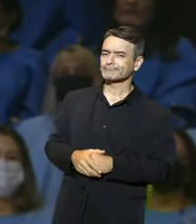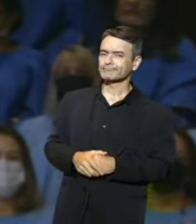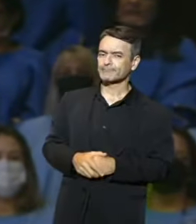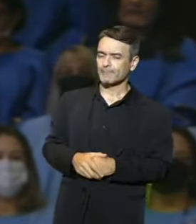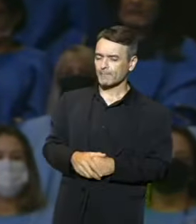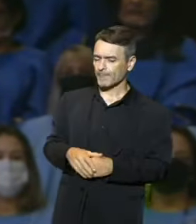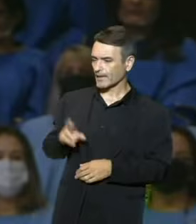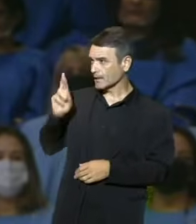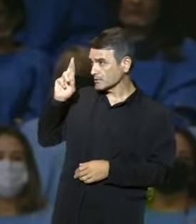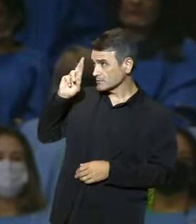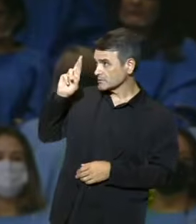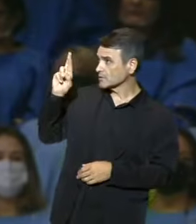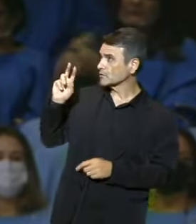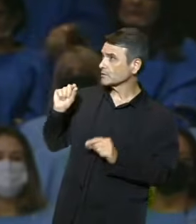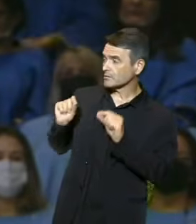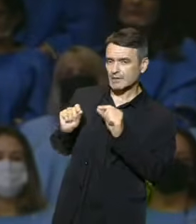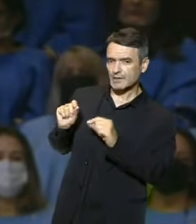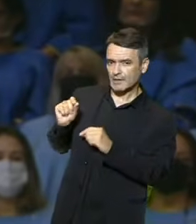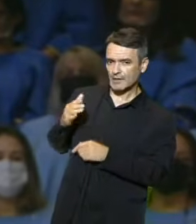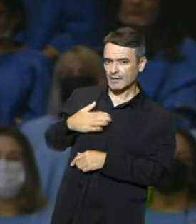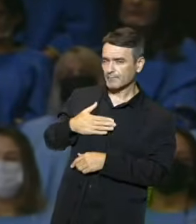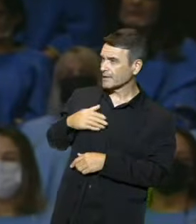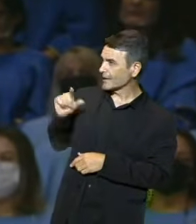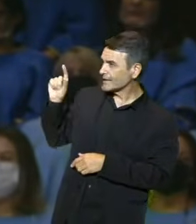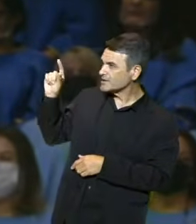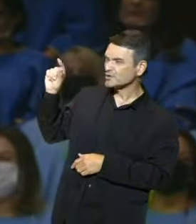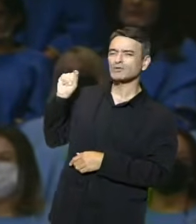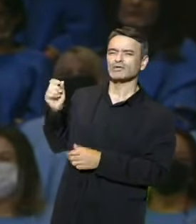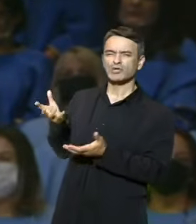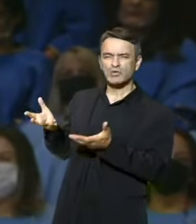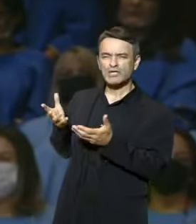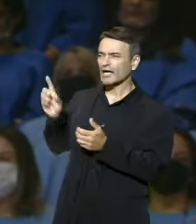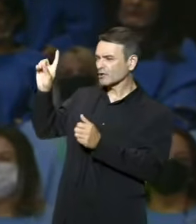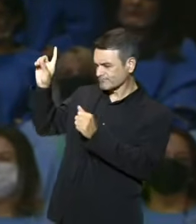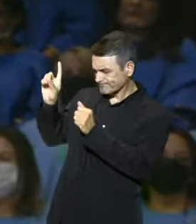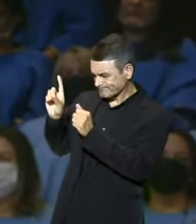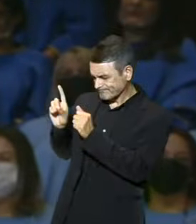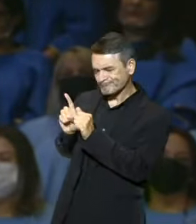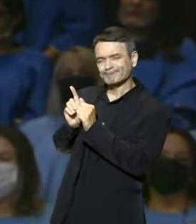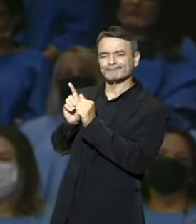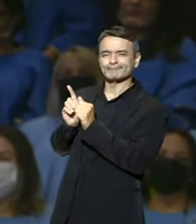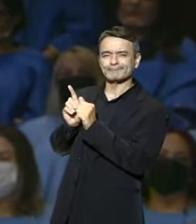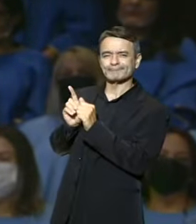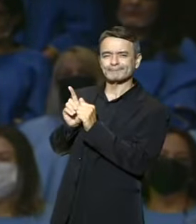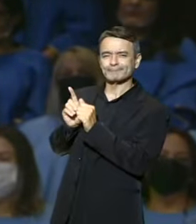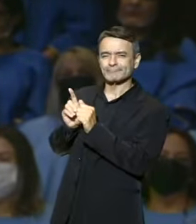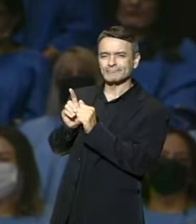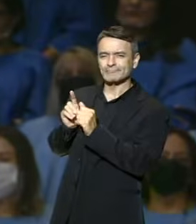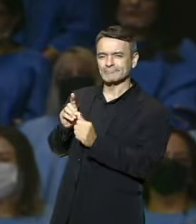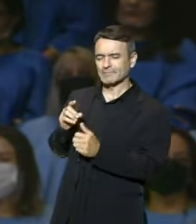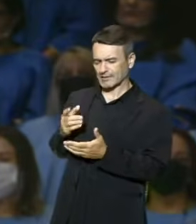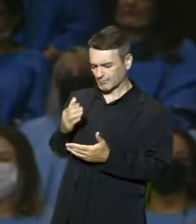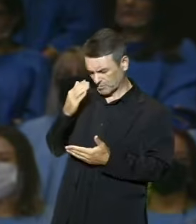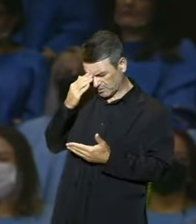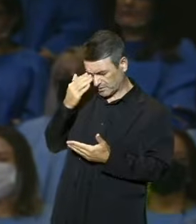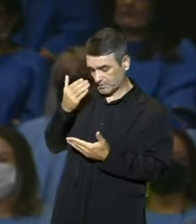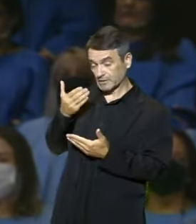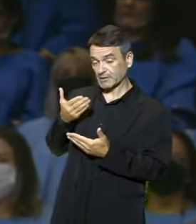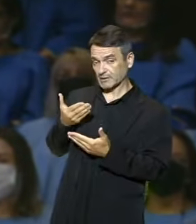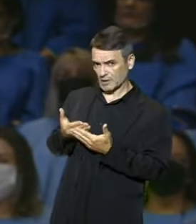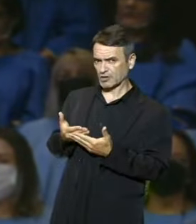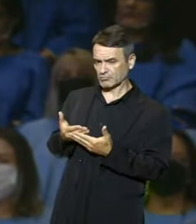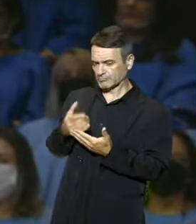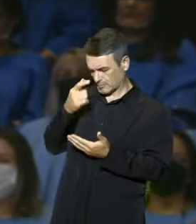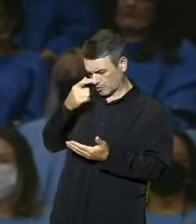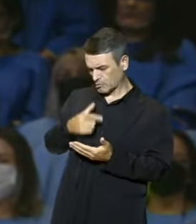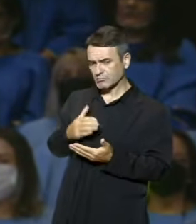o Senhor é a minha escolha, eu vou caminhar contigo, e eu creio que quando eu tiver